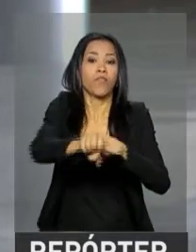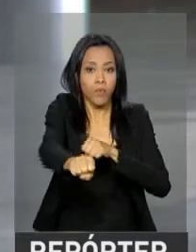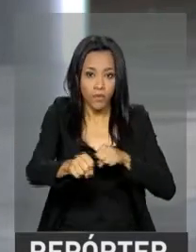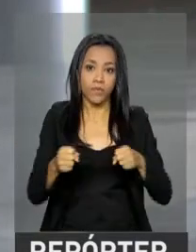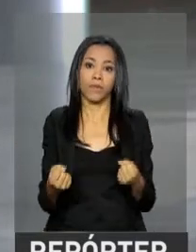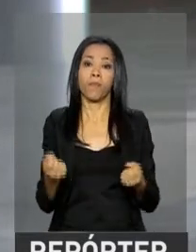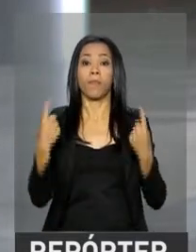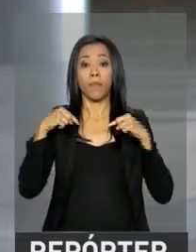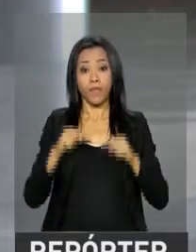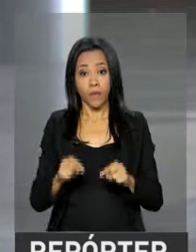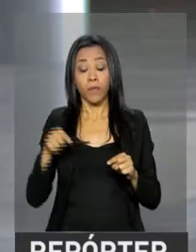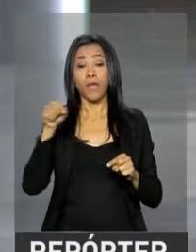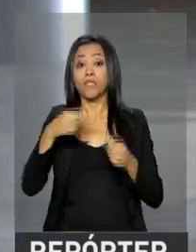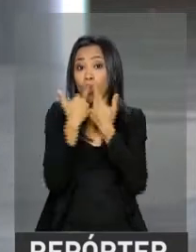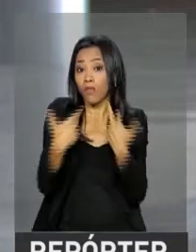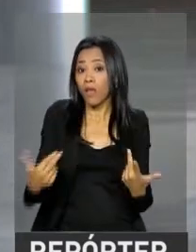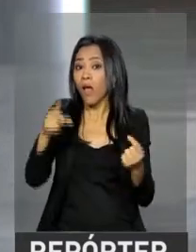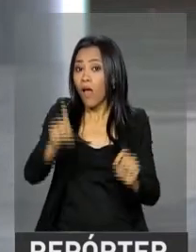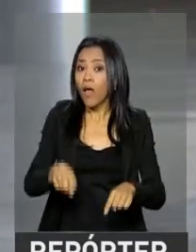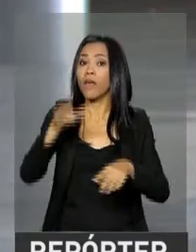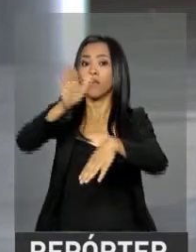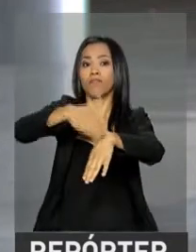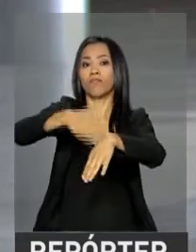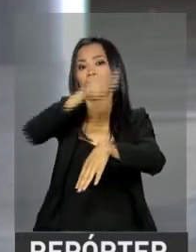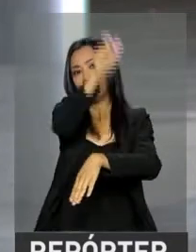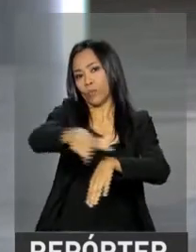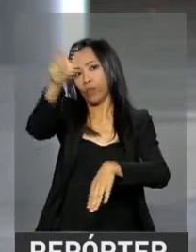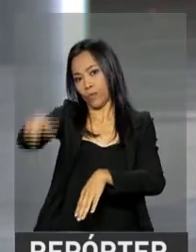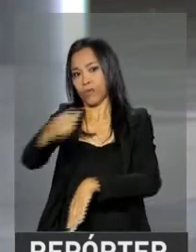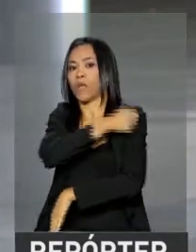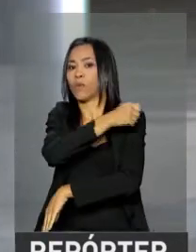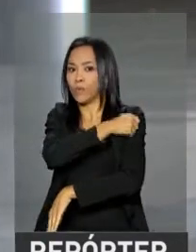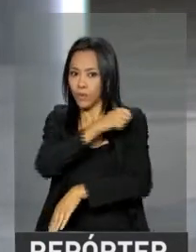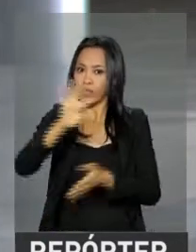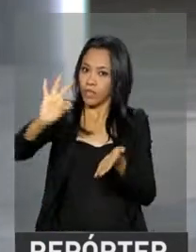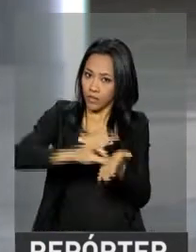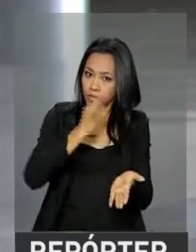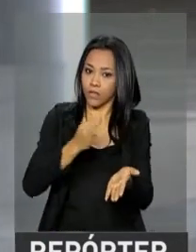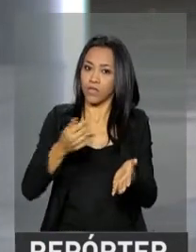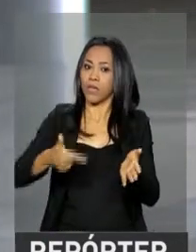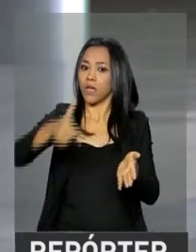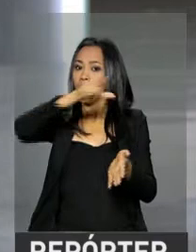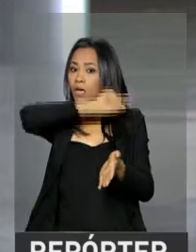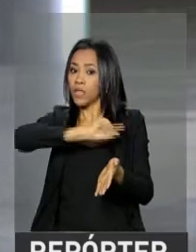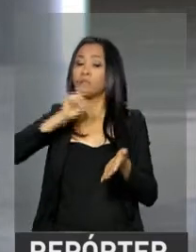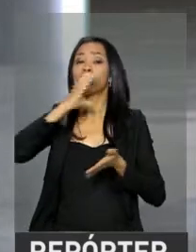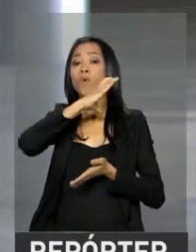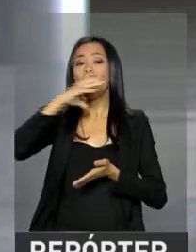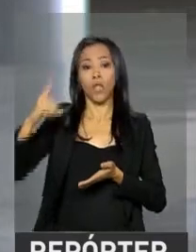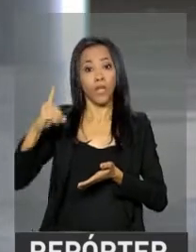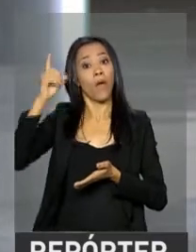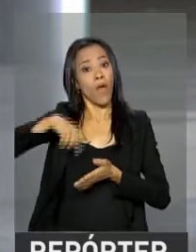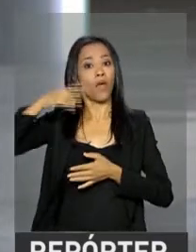ano viu carol é a participação do estudante no processo de inscrição antes dos coordenadores lesão só escreviam os alunos como também